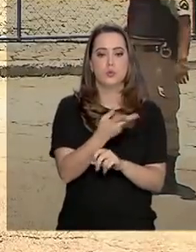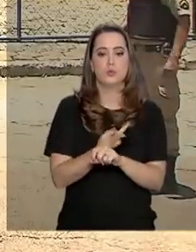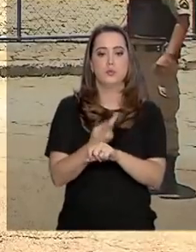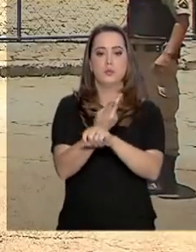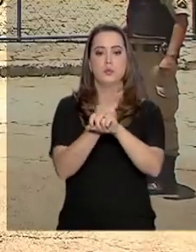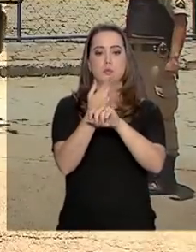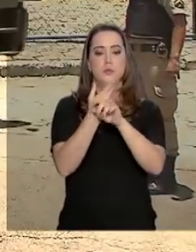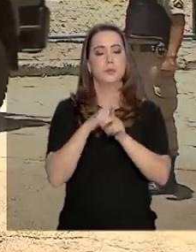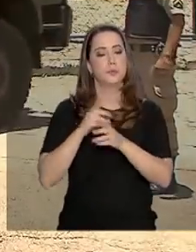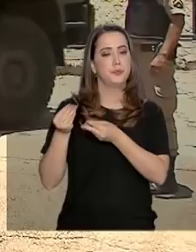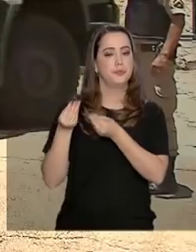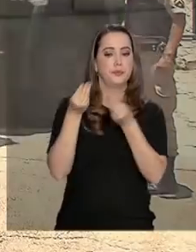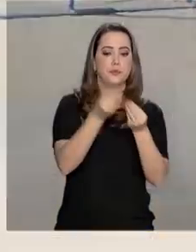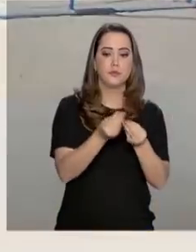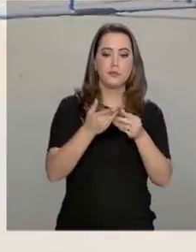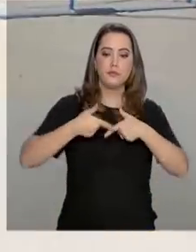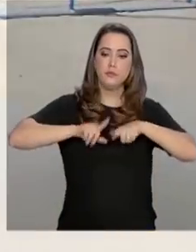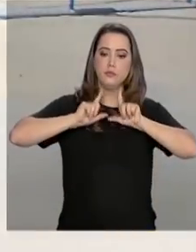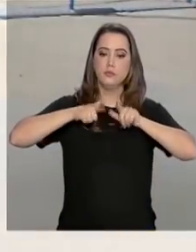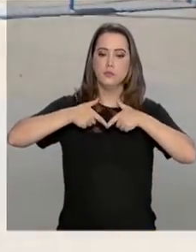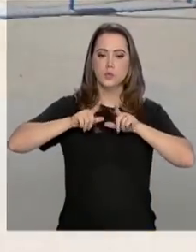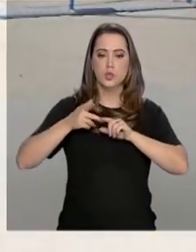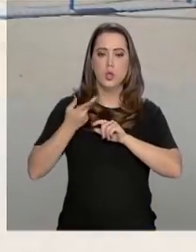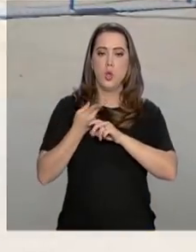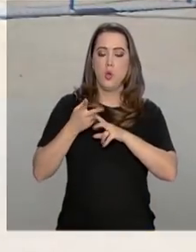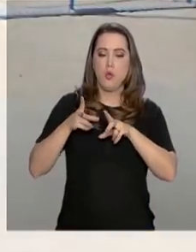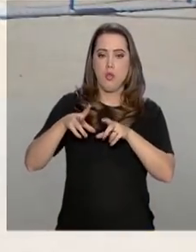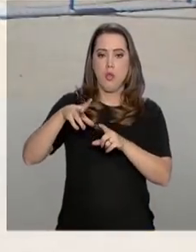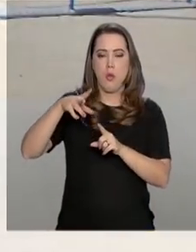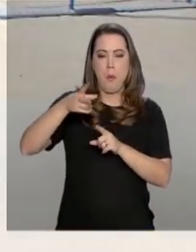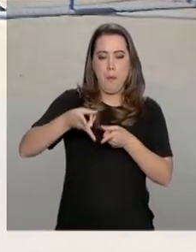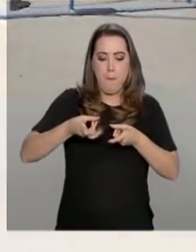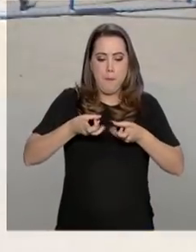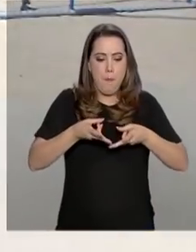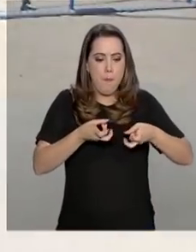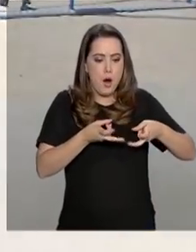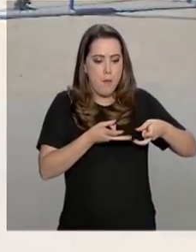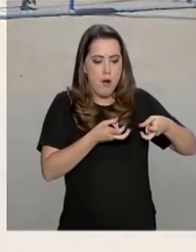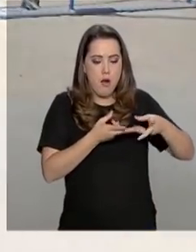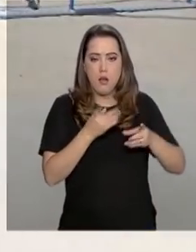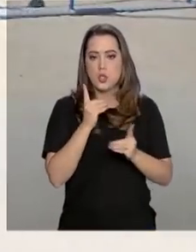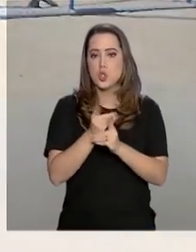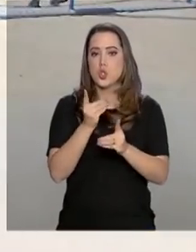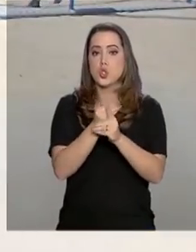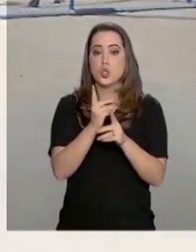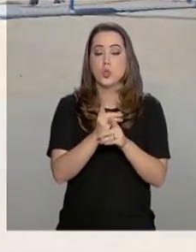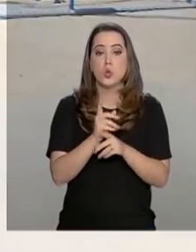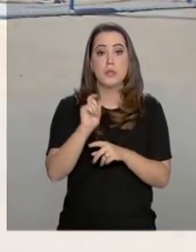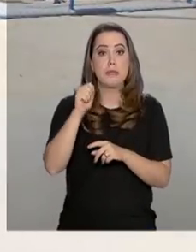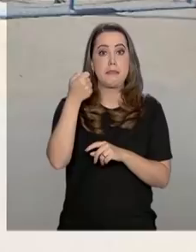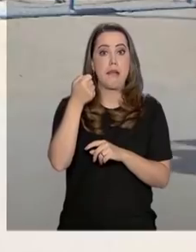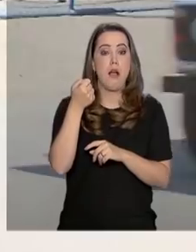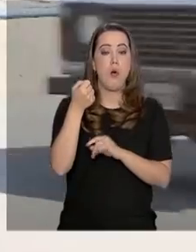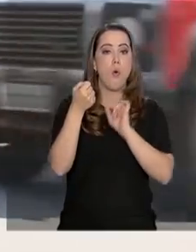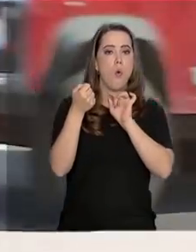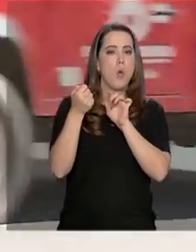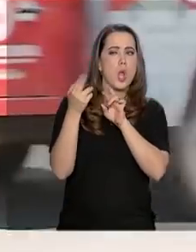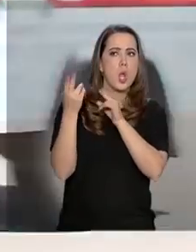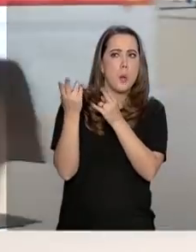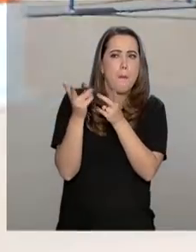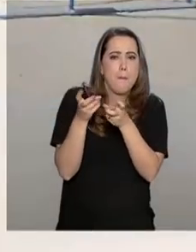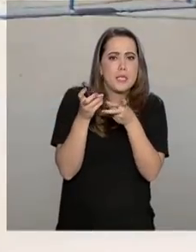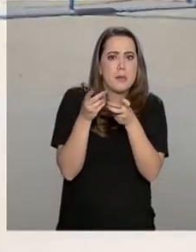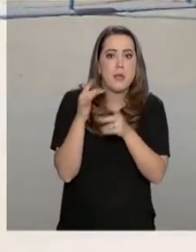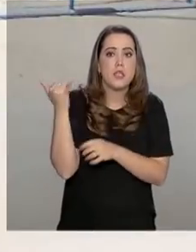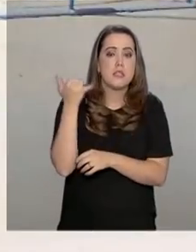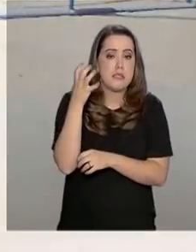buscas. Eles trouxeram de Israel radares capazes de mapear, de encontrar sinais de telefones celulares a 3,